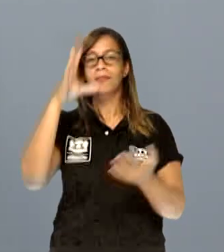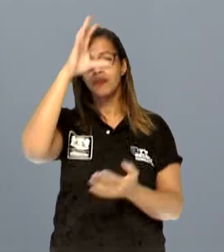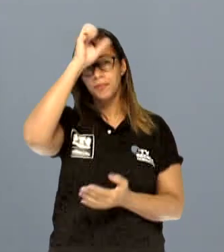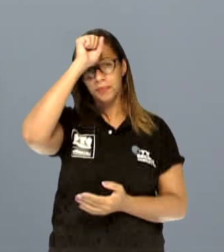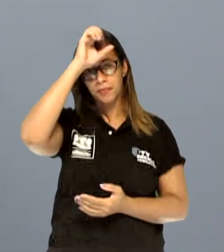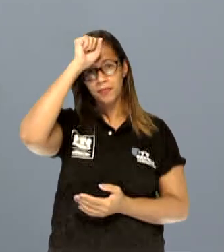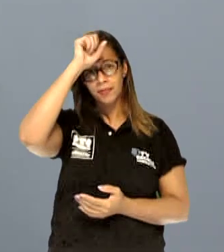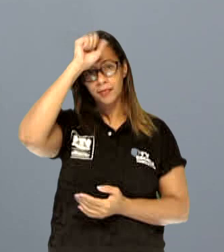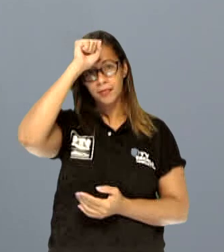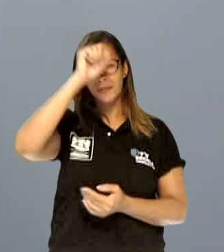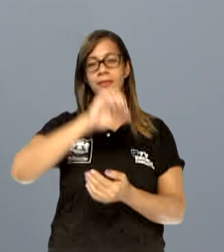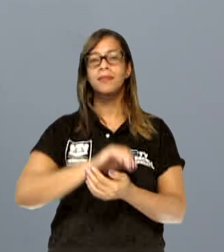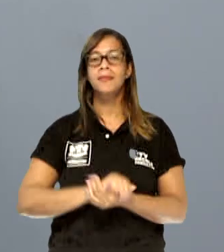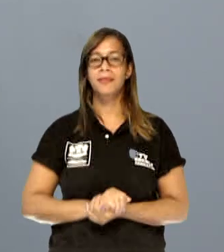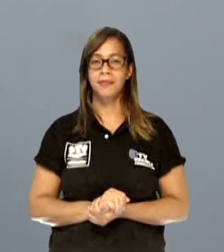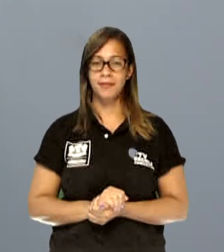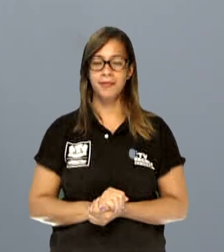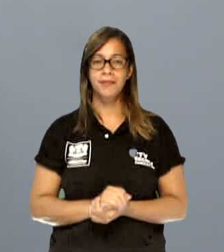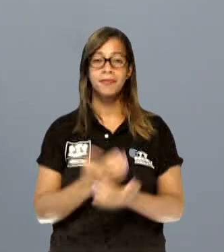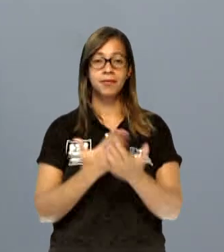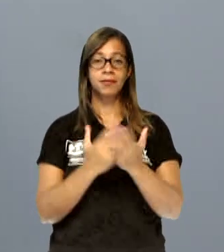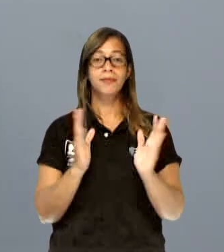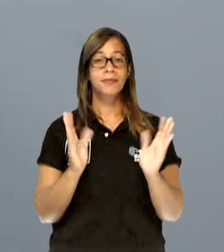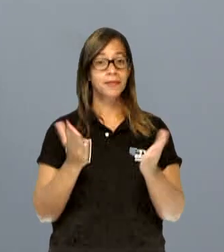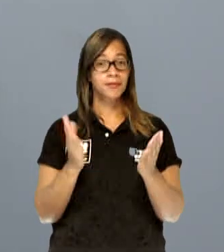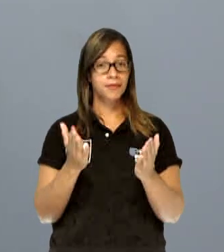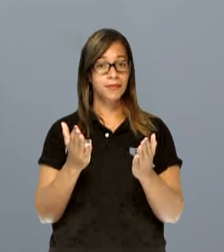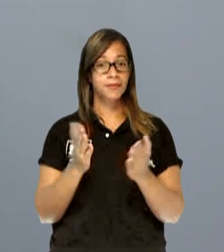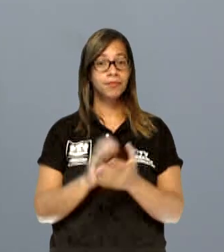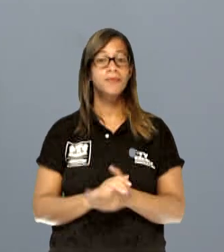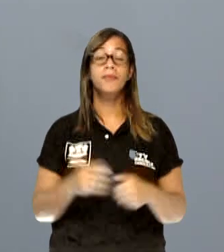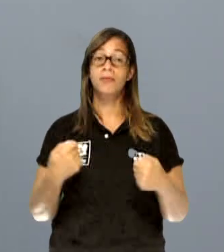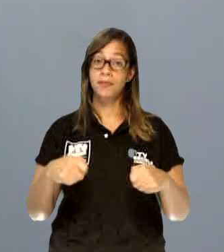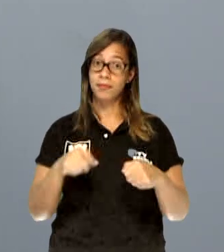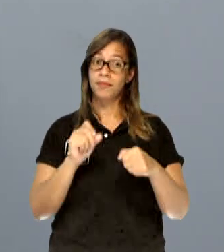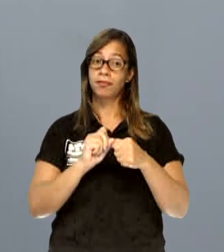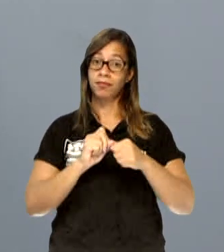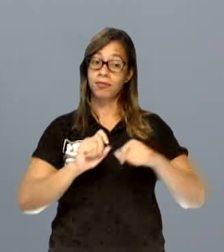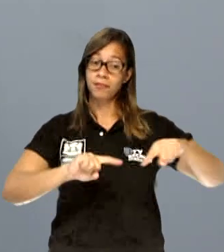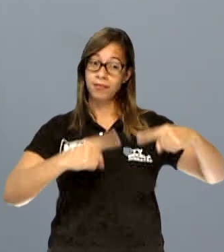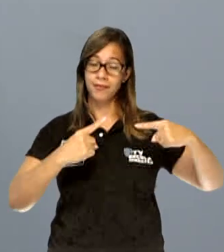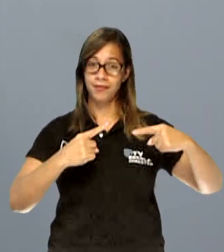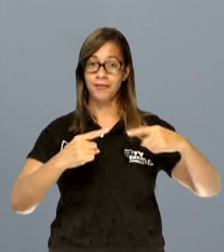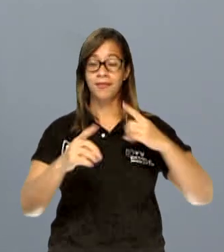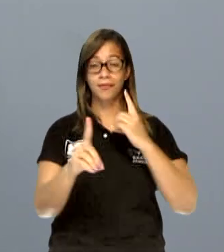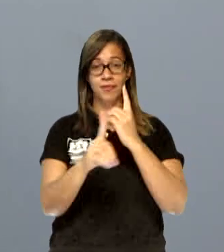aprendido bastante na aula de hoje. Não deixa de fazer o desafio e